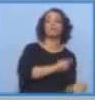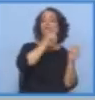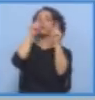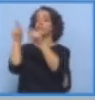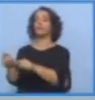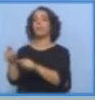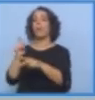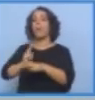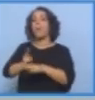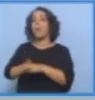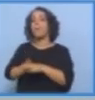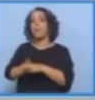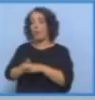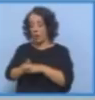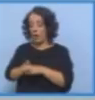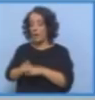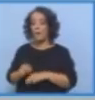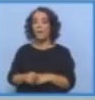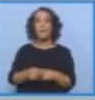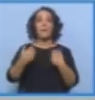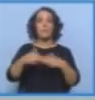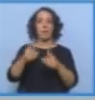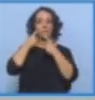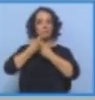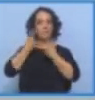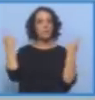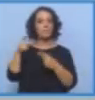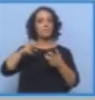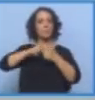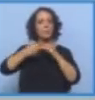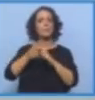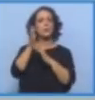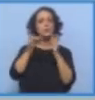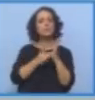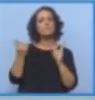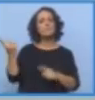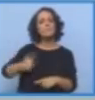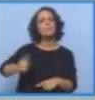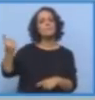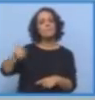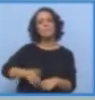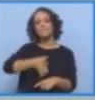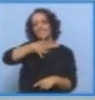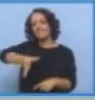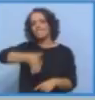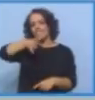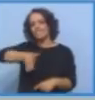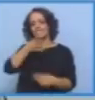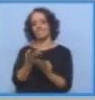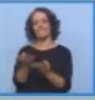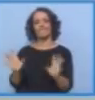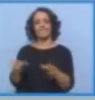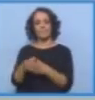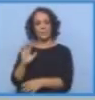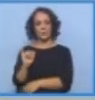os problemas que Jesus, paulatinamente, vai abordando com os discípulos e também com